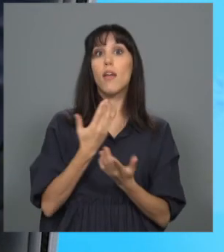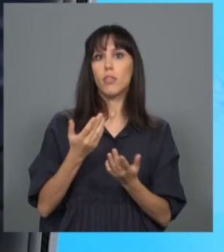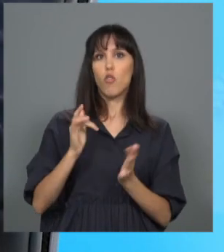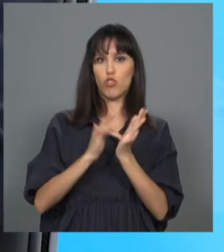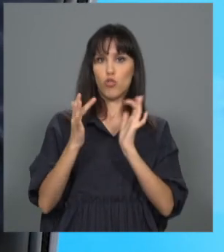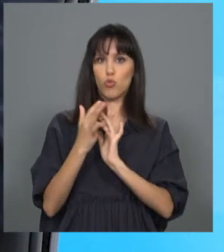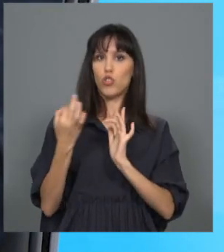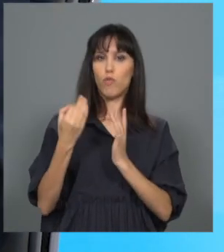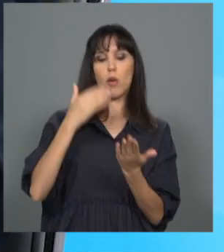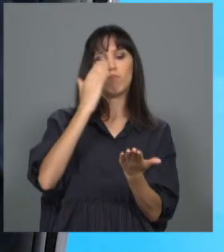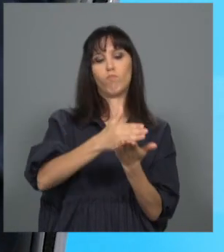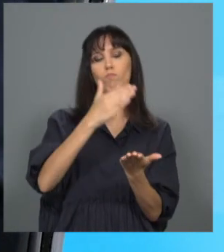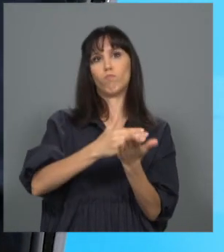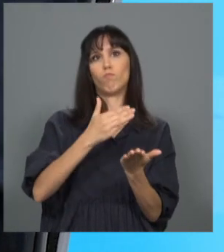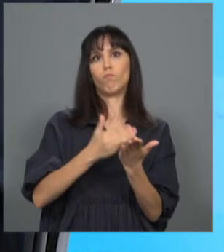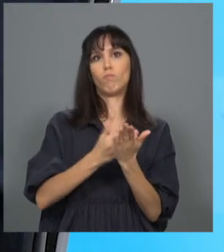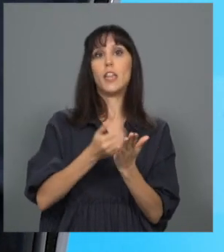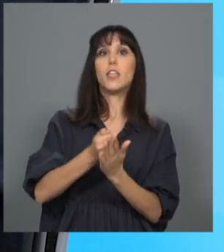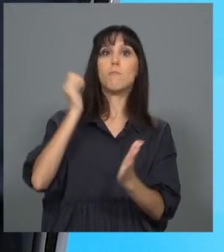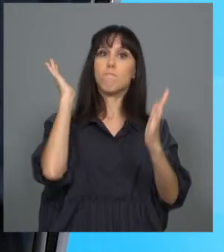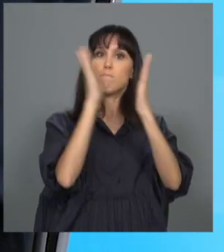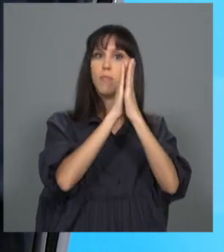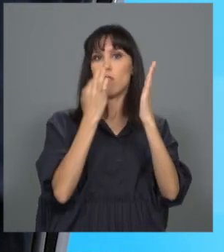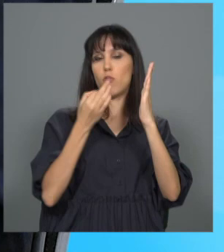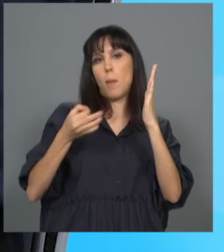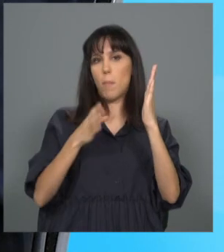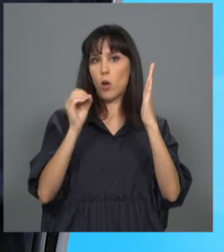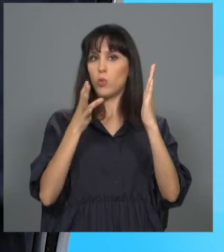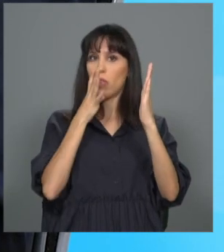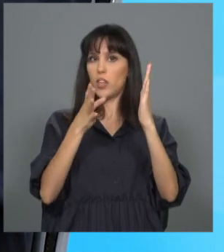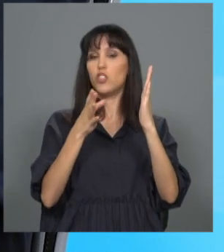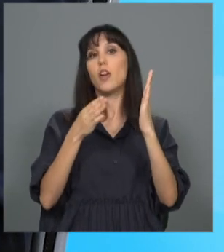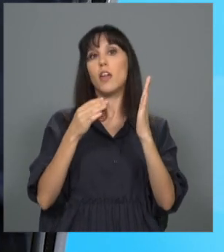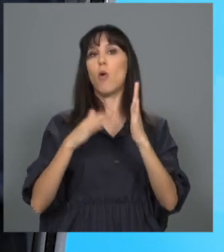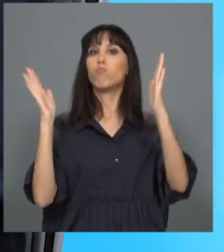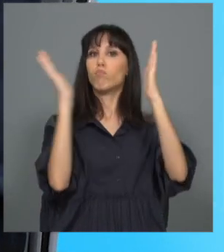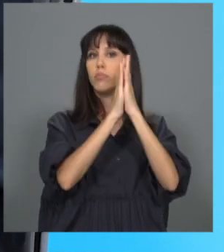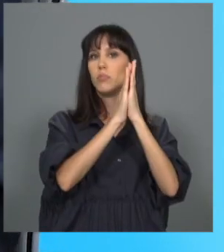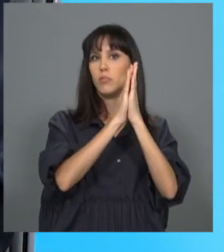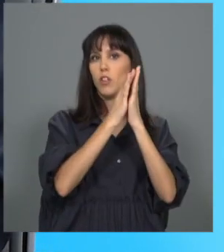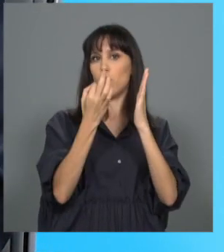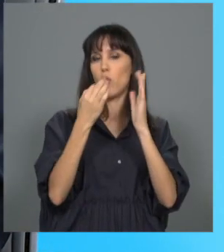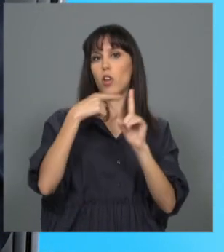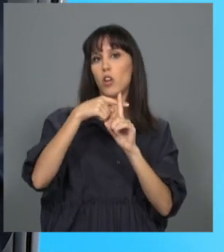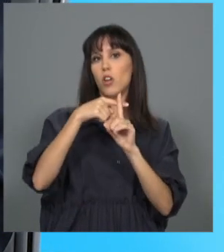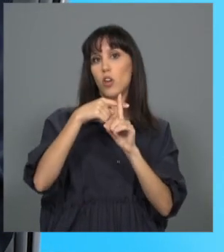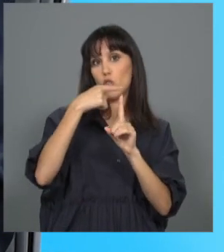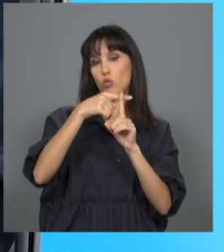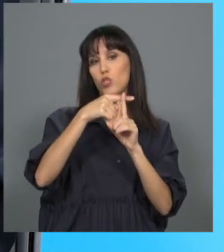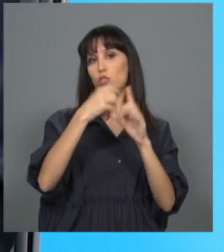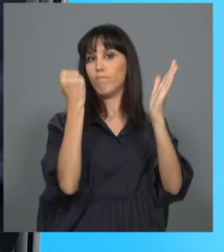agarrou na fatura e cravou-a, segundo Paulo, cravou-a na cruz, perdoando-nos todos os